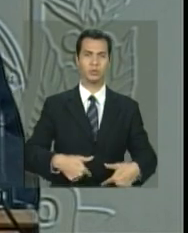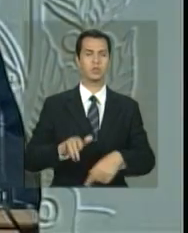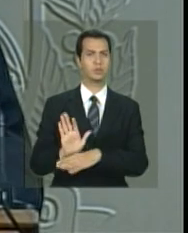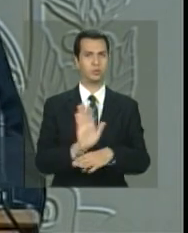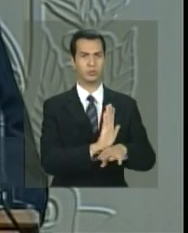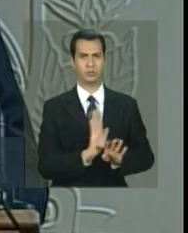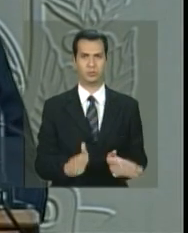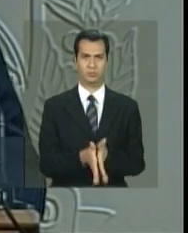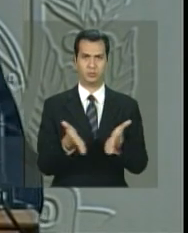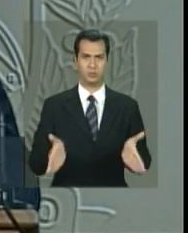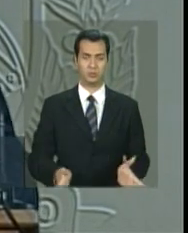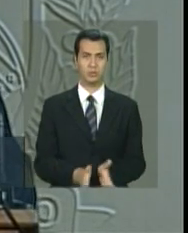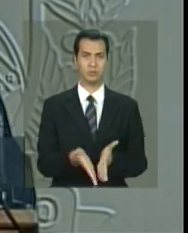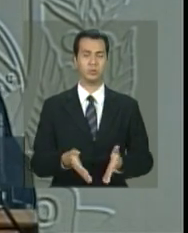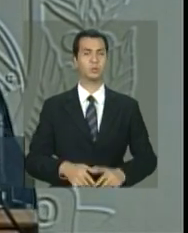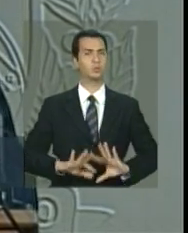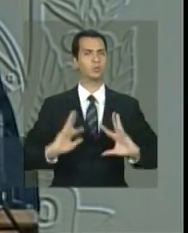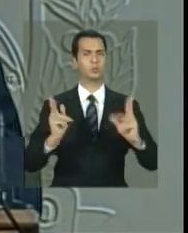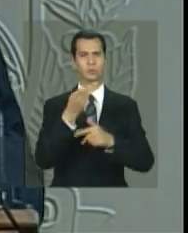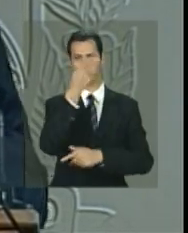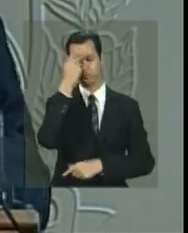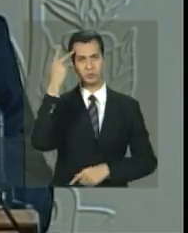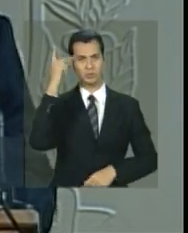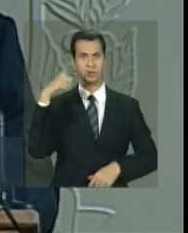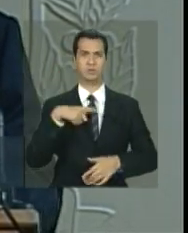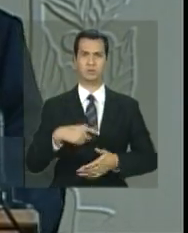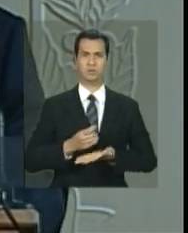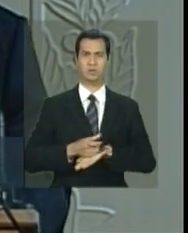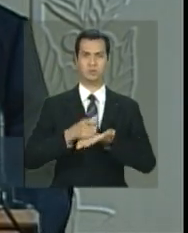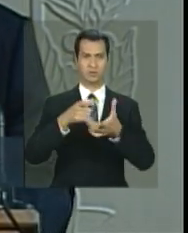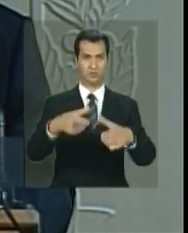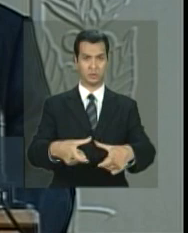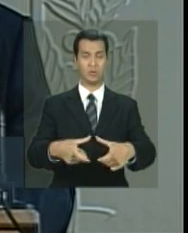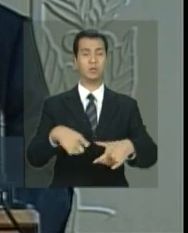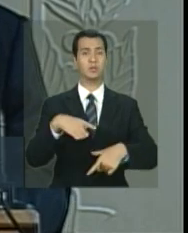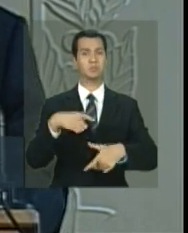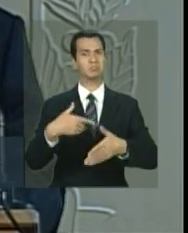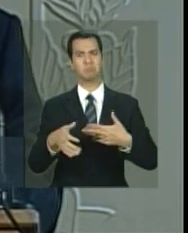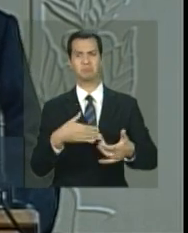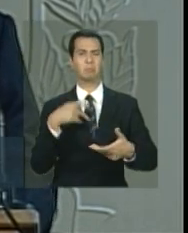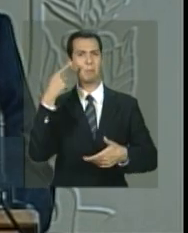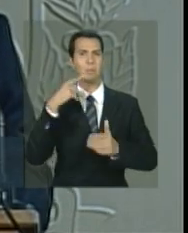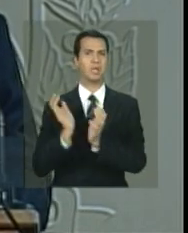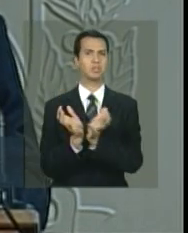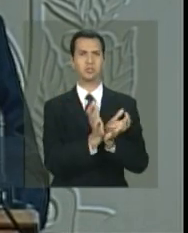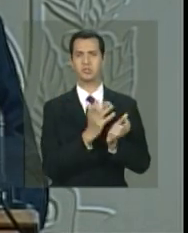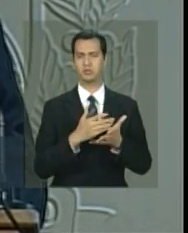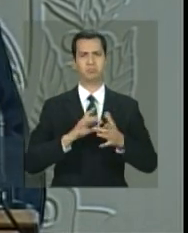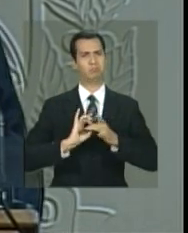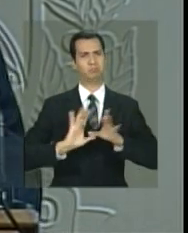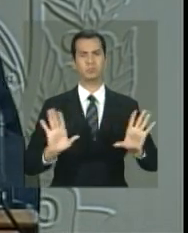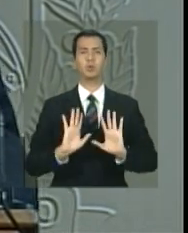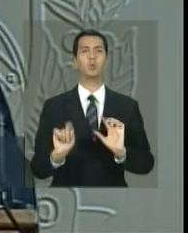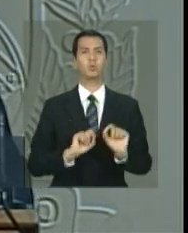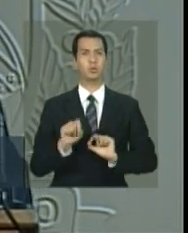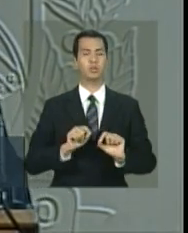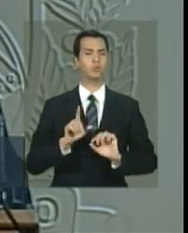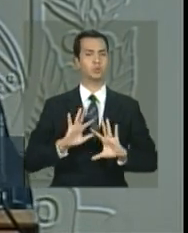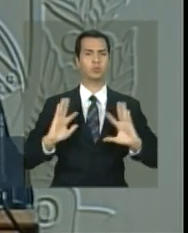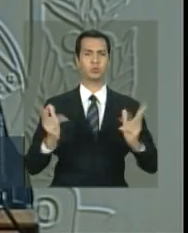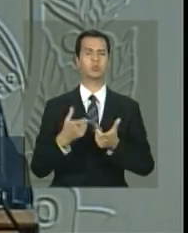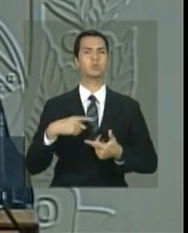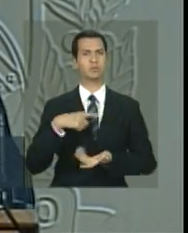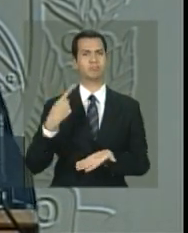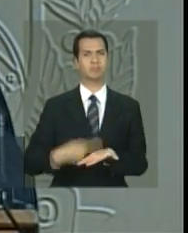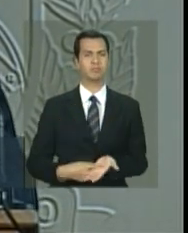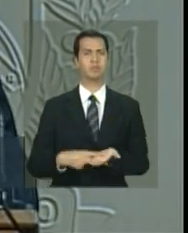pobres. Todos os homenageados, independente de cor partidária, cumpriram e cumprem a missão de governar